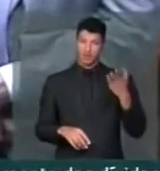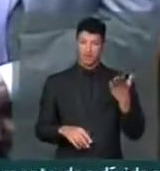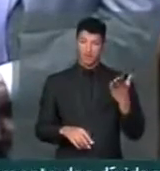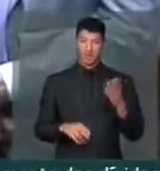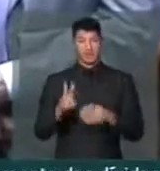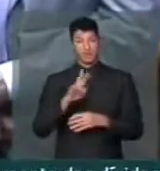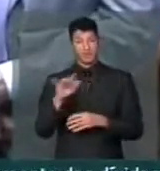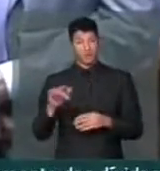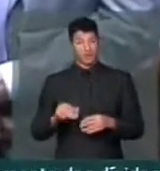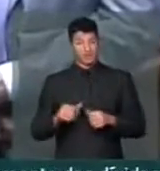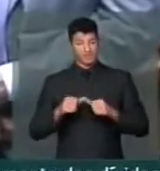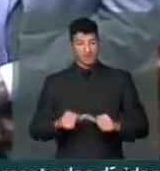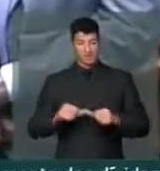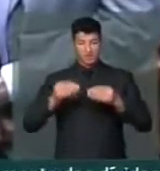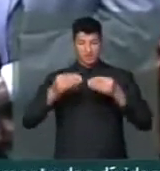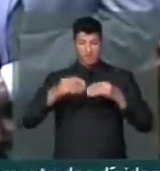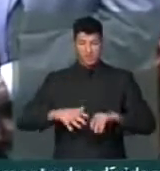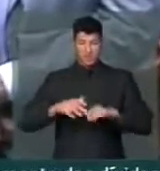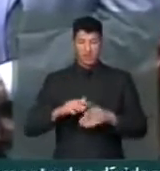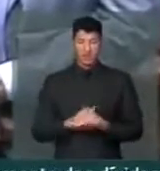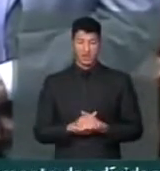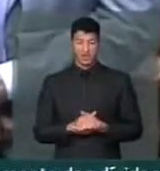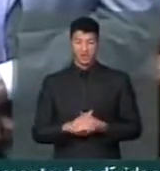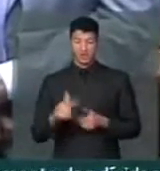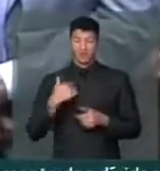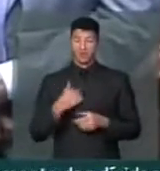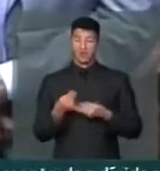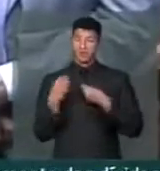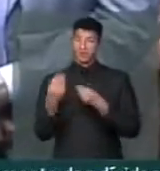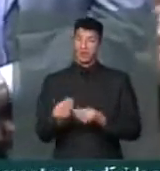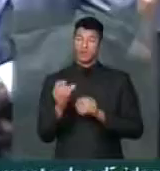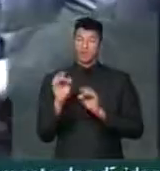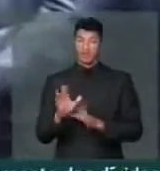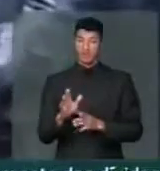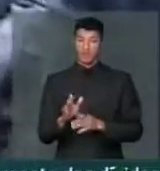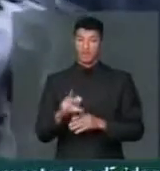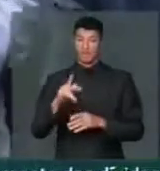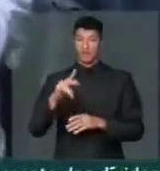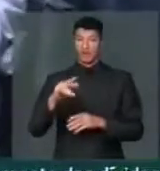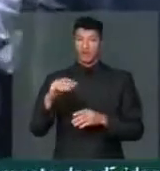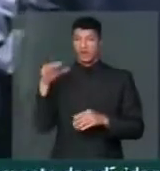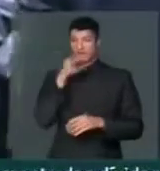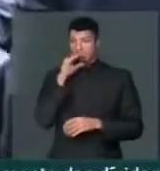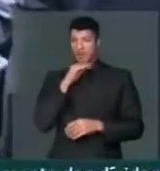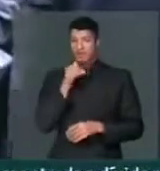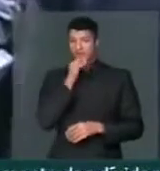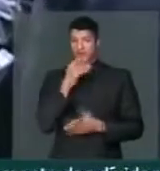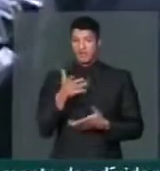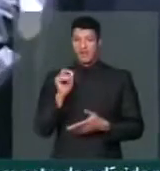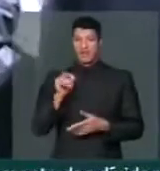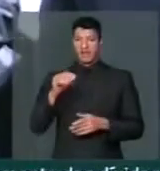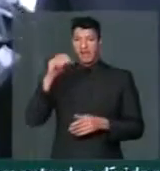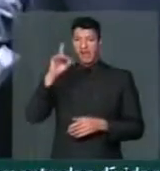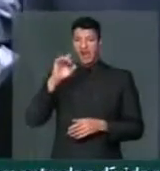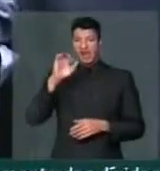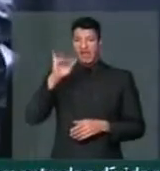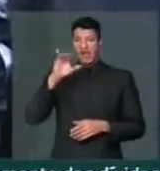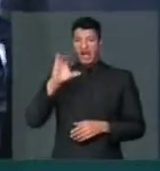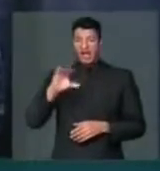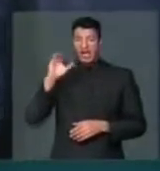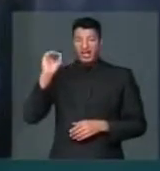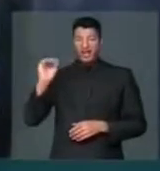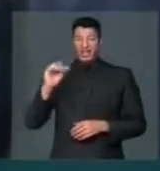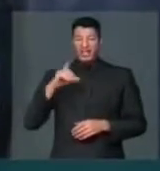provisória, vai ficar muito prejudicado. E eu vou dar só uns breves exemplos. O déficit zero que